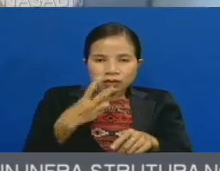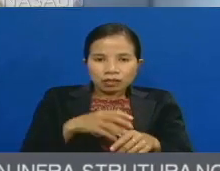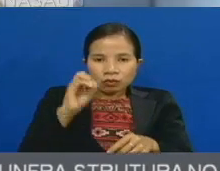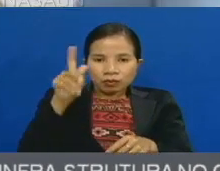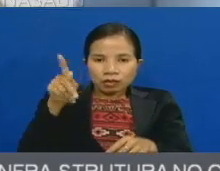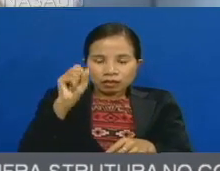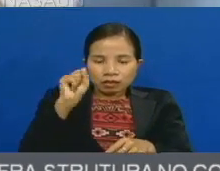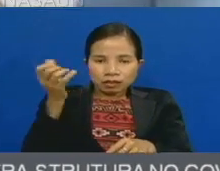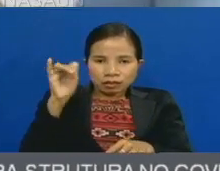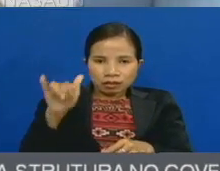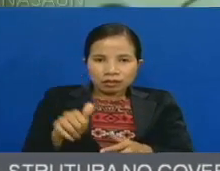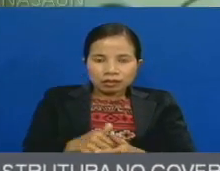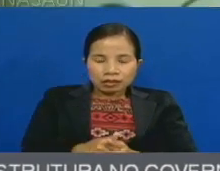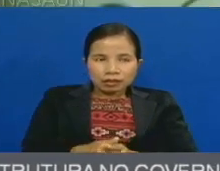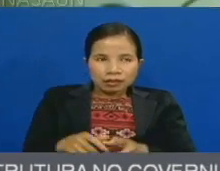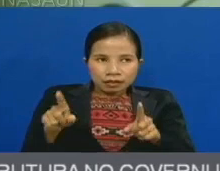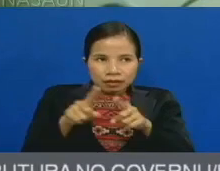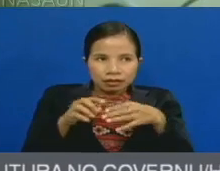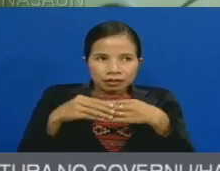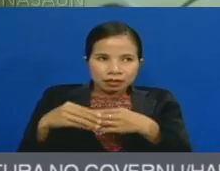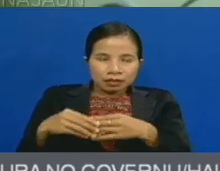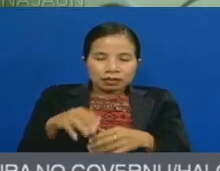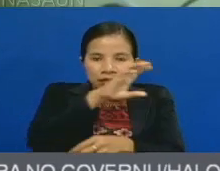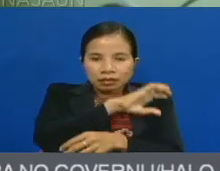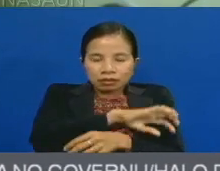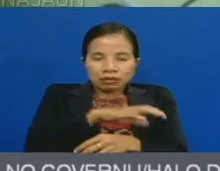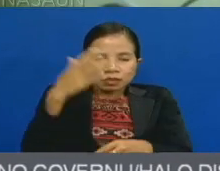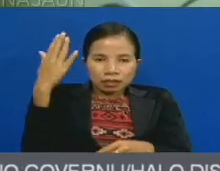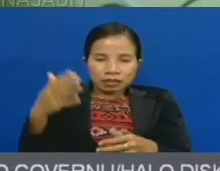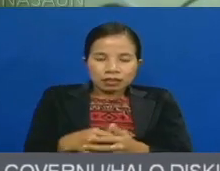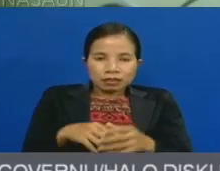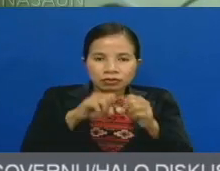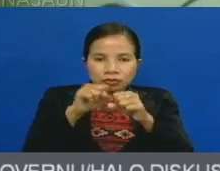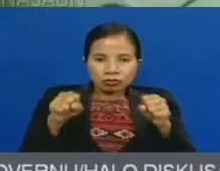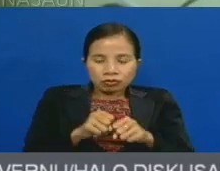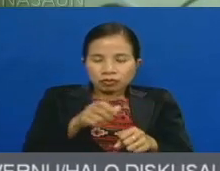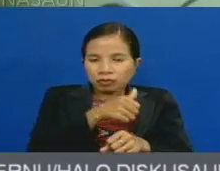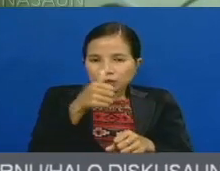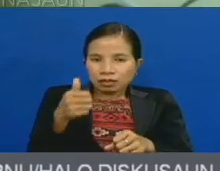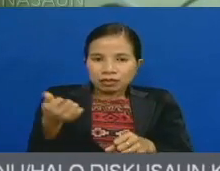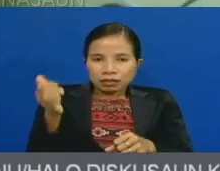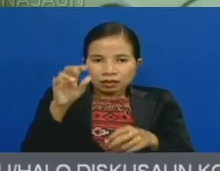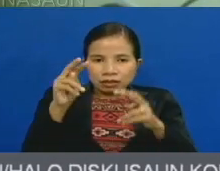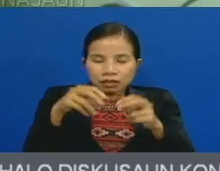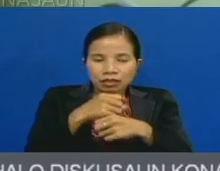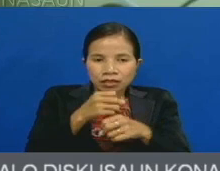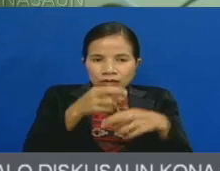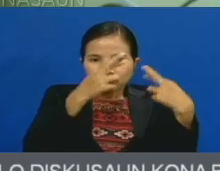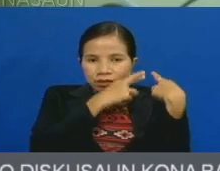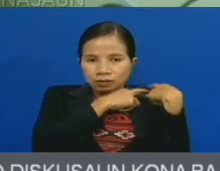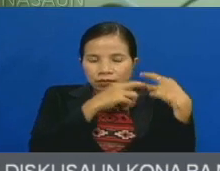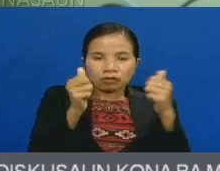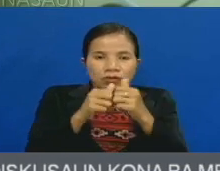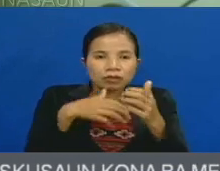OPSIRA, se a Hanes Autoridade de Segurança, deve destacar nível suco. Se ele tem que ralar o seu papel, né? O